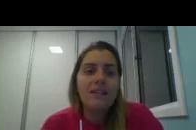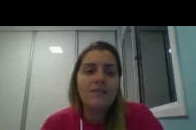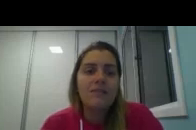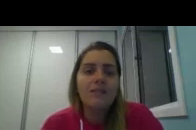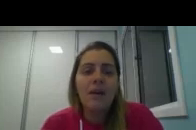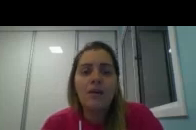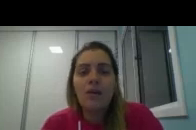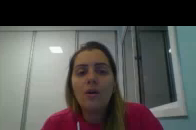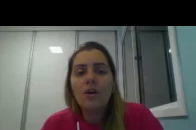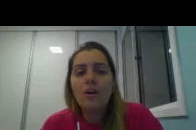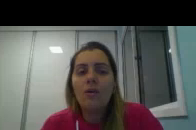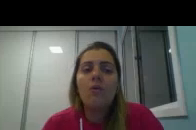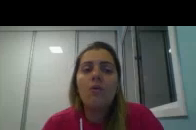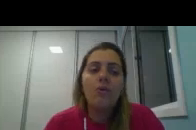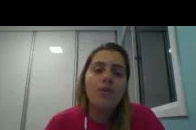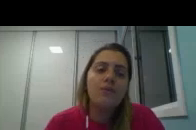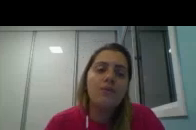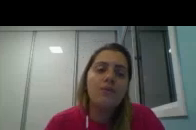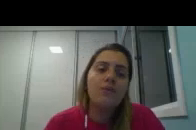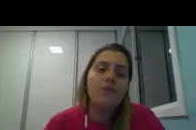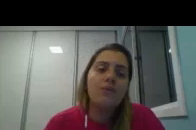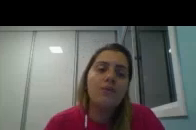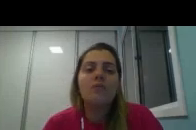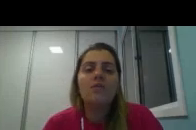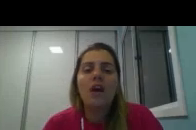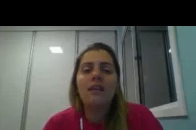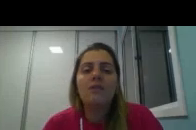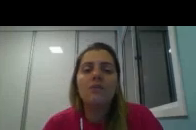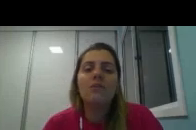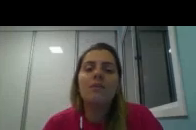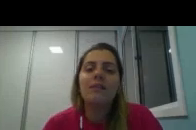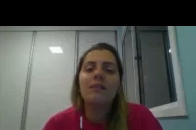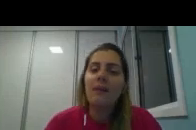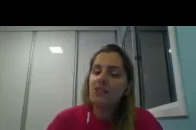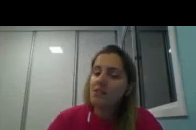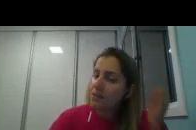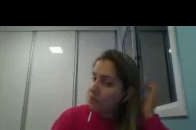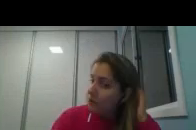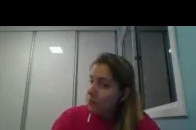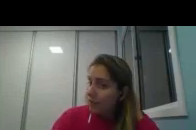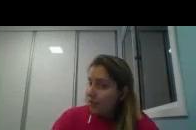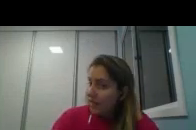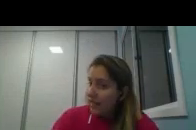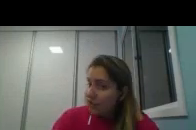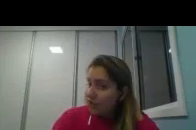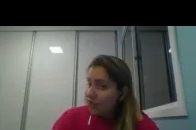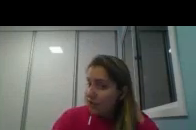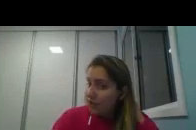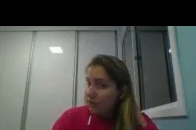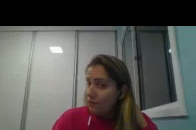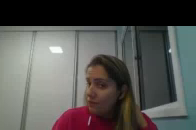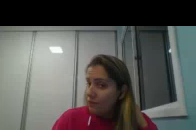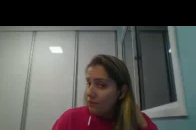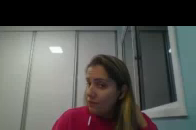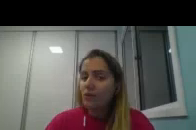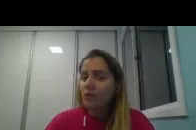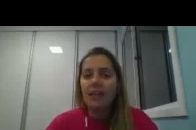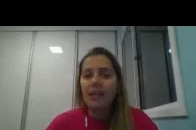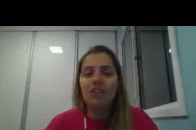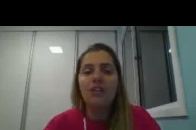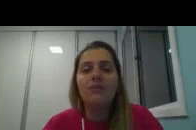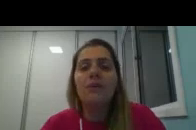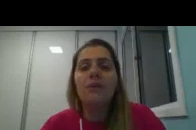Características recessivas, cabelo loiro ou ruivo, albinismo, os olhos azuis, a tipagem, o tipo sanguíneo negativo, o RH,